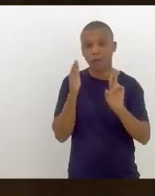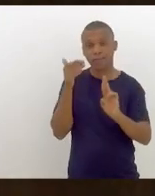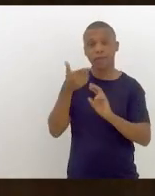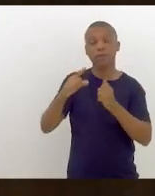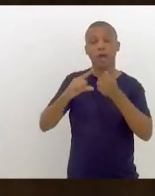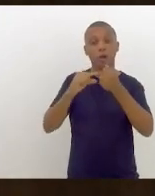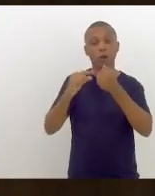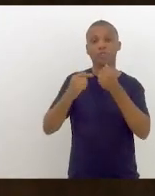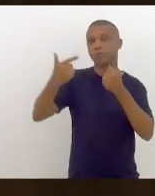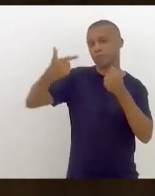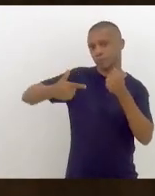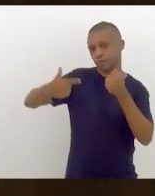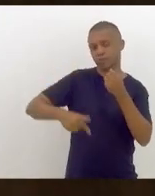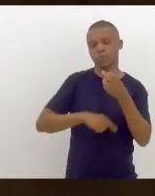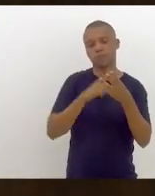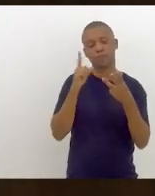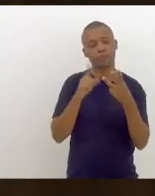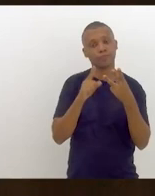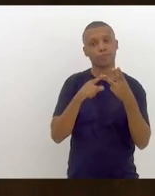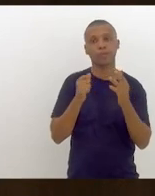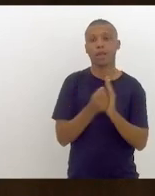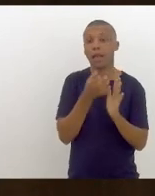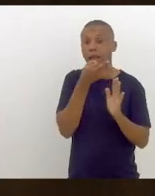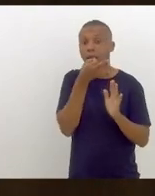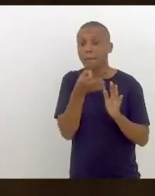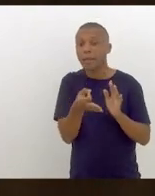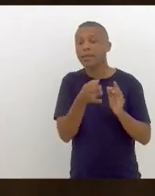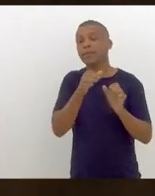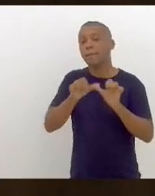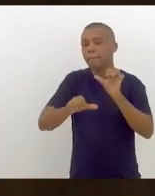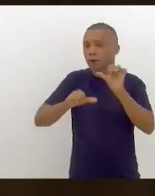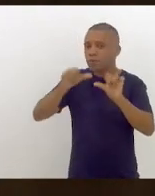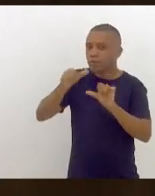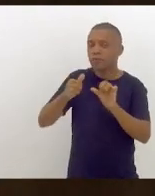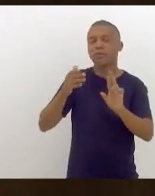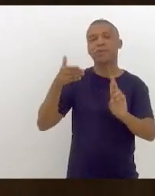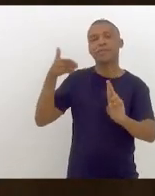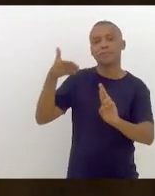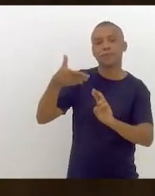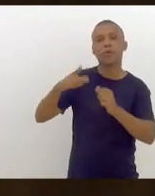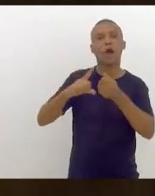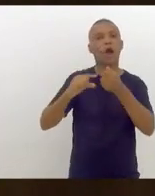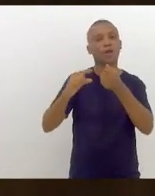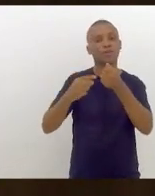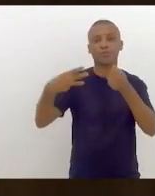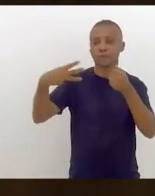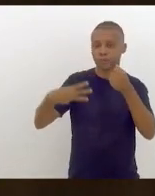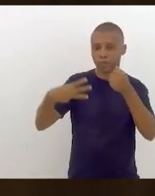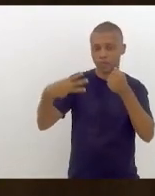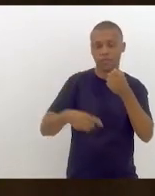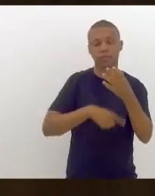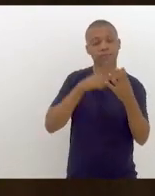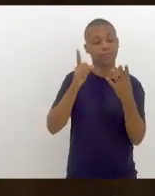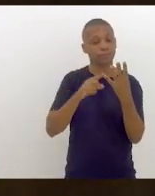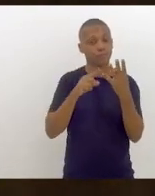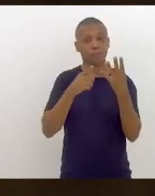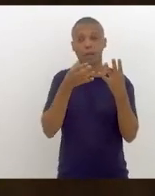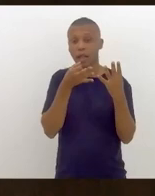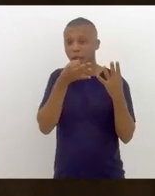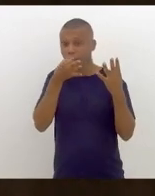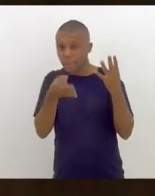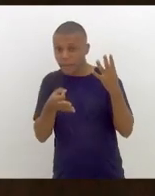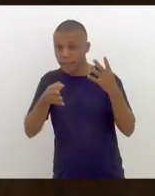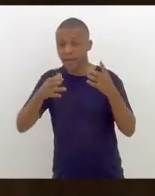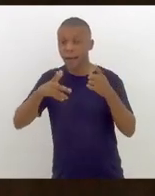segundo e a emenda modificativa artigo 3º e a emenda modificativa